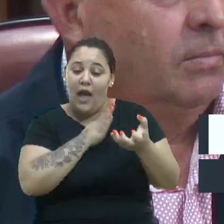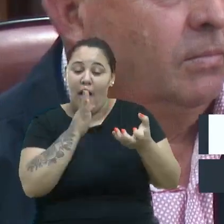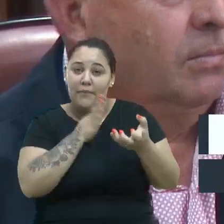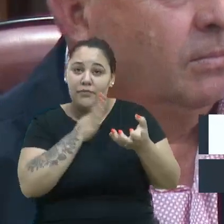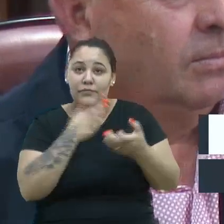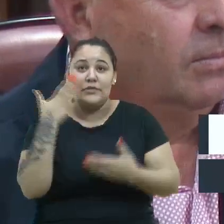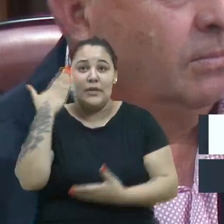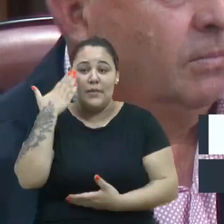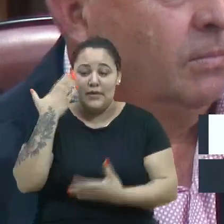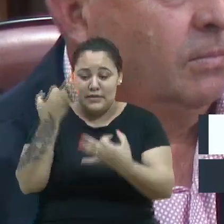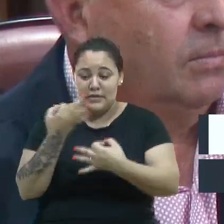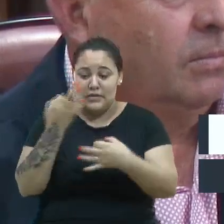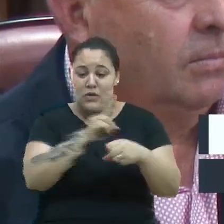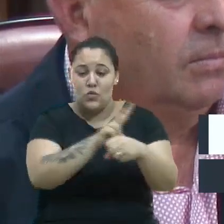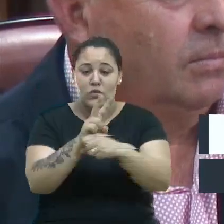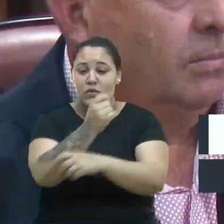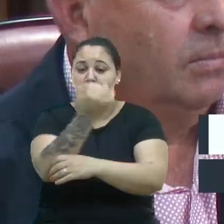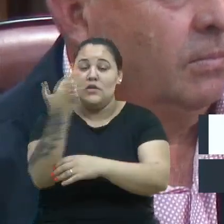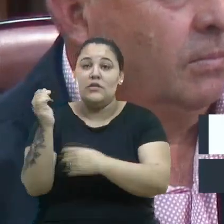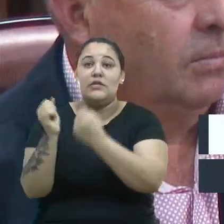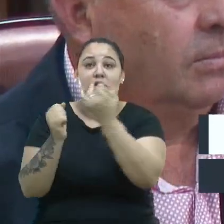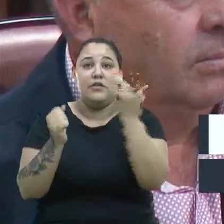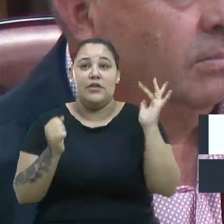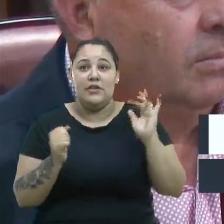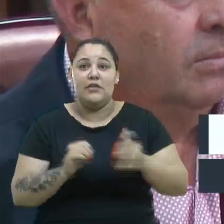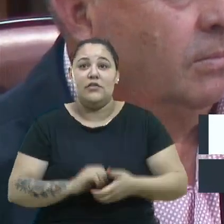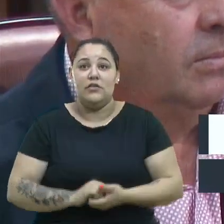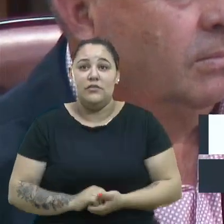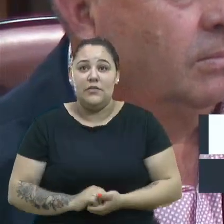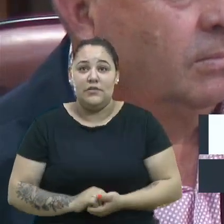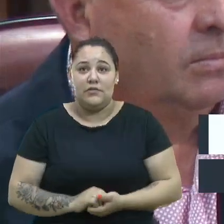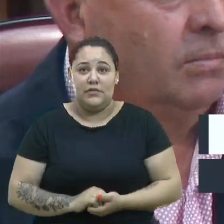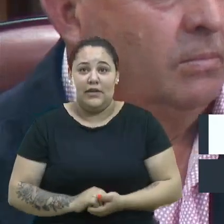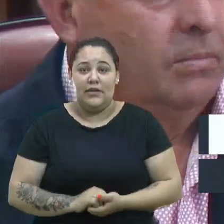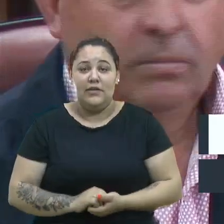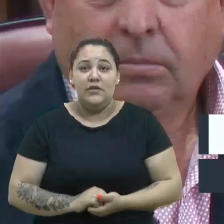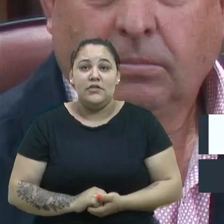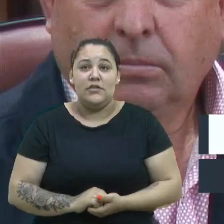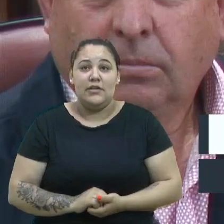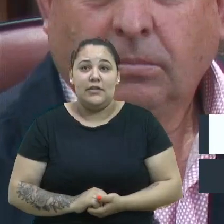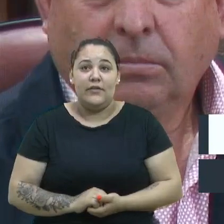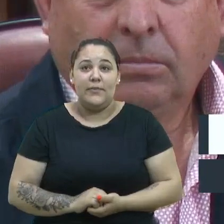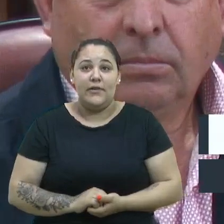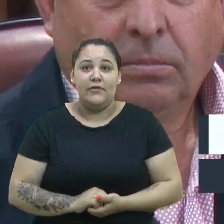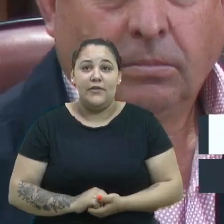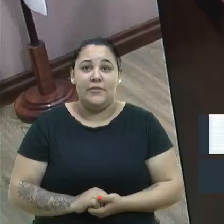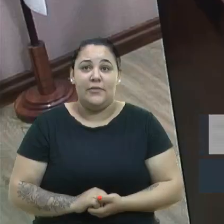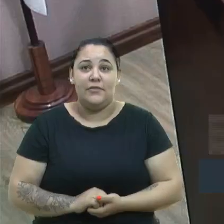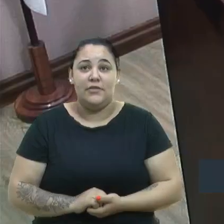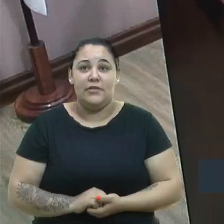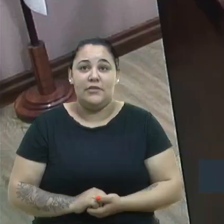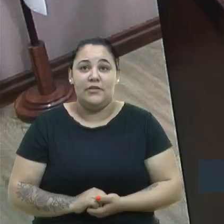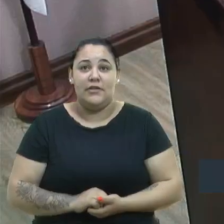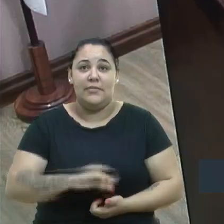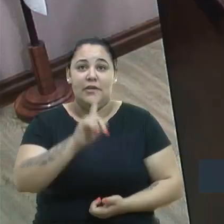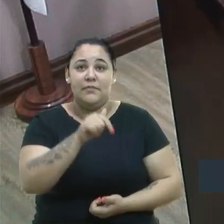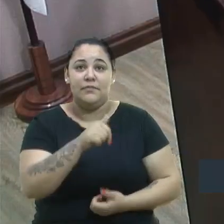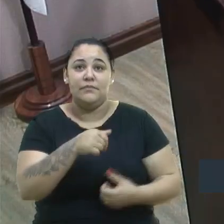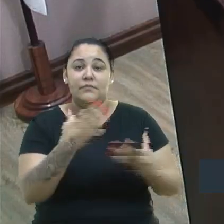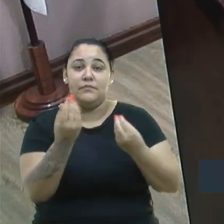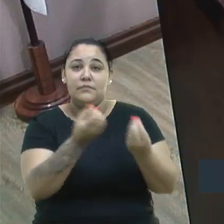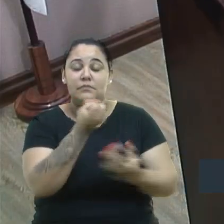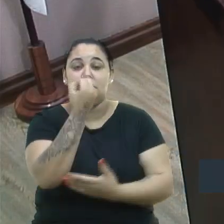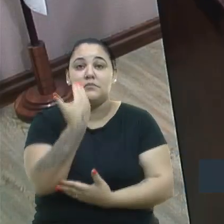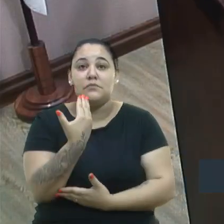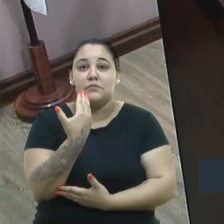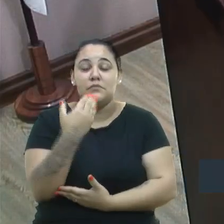estar preservando o meio ambiente e também dando a conotação realmente de uma boa gestão. Parabéns, muito obrigado. Muito bem observado,